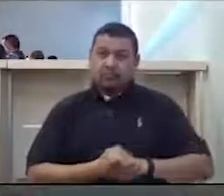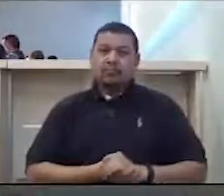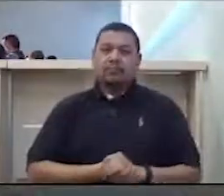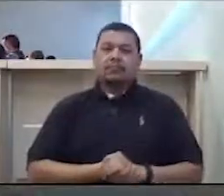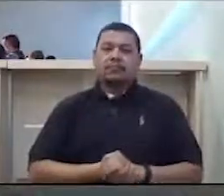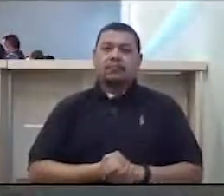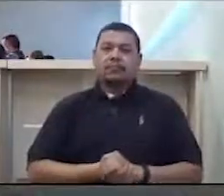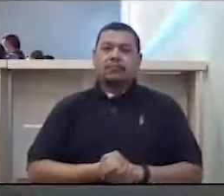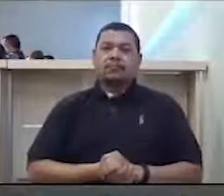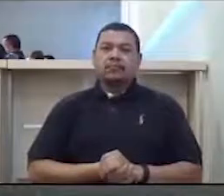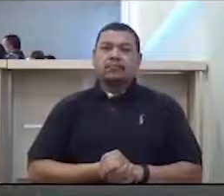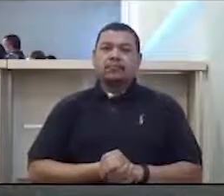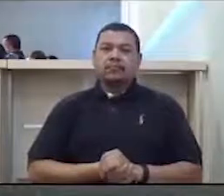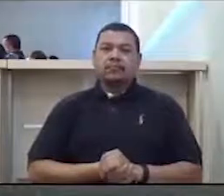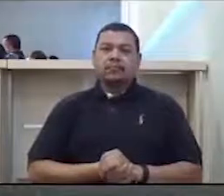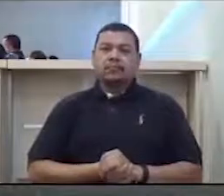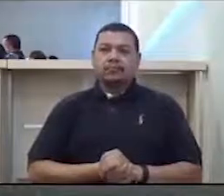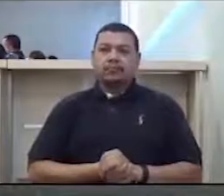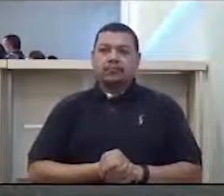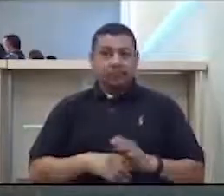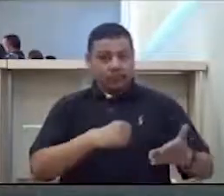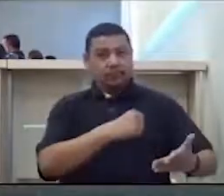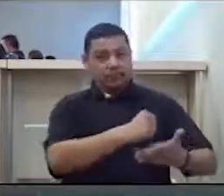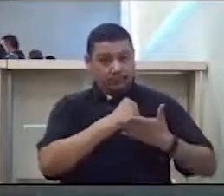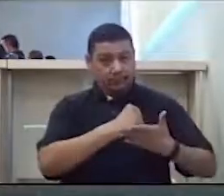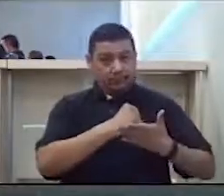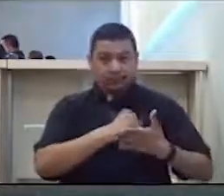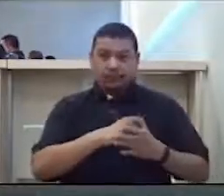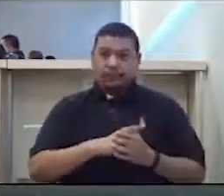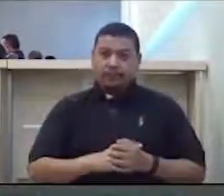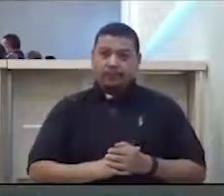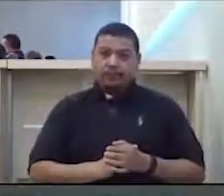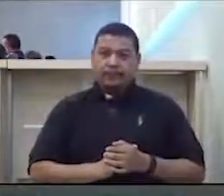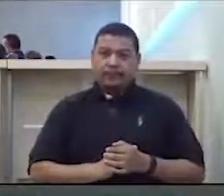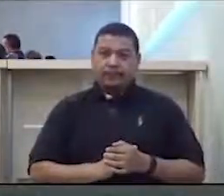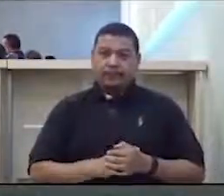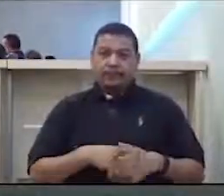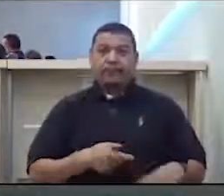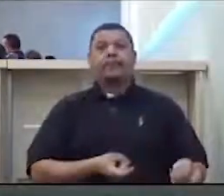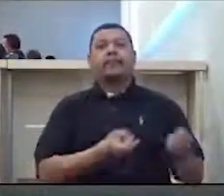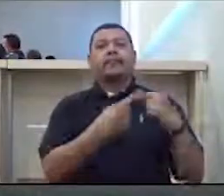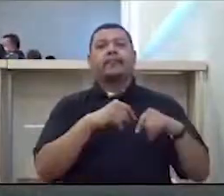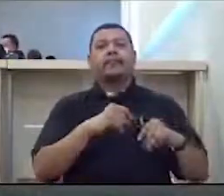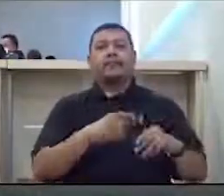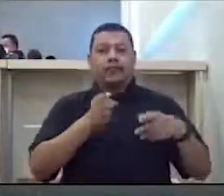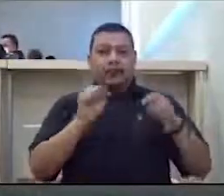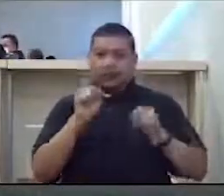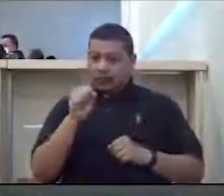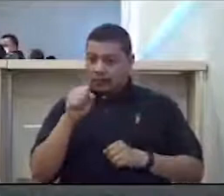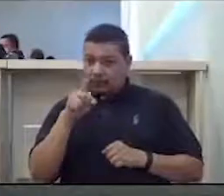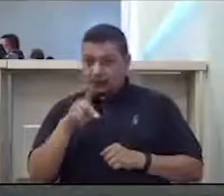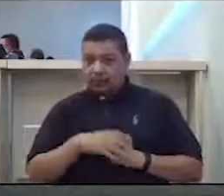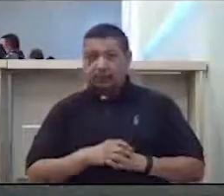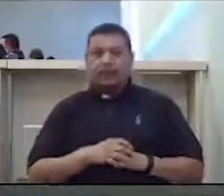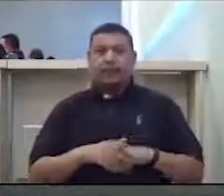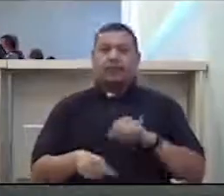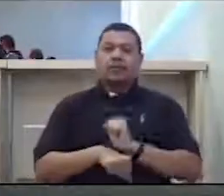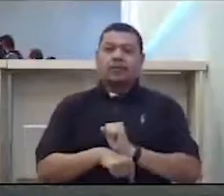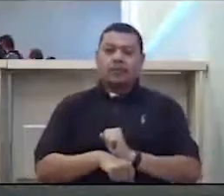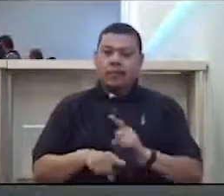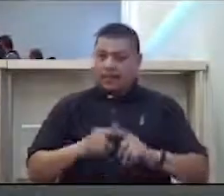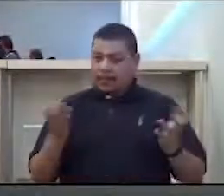que me traz um parecer, que me traz uma confirmação que está certa, eu paro. Por enquanto,